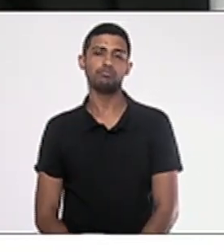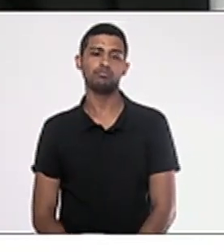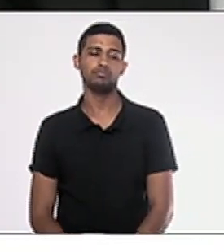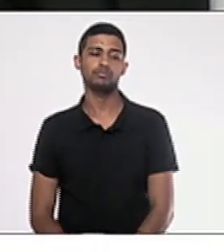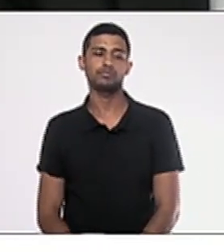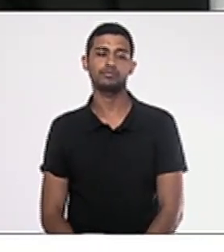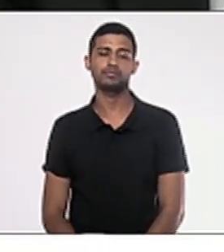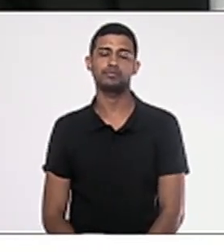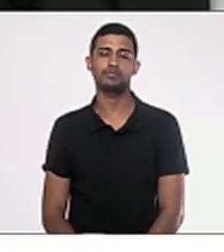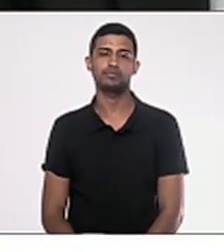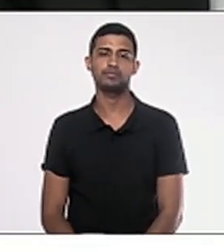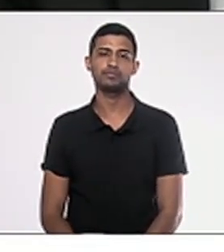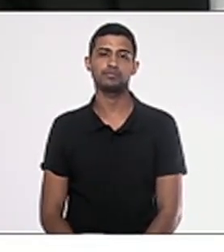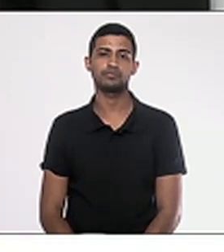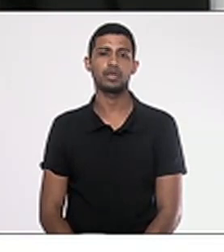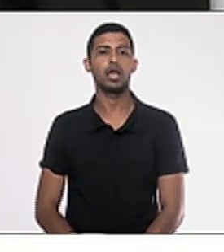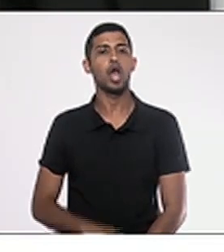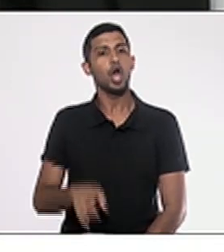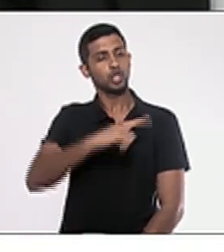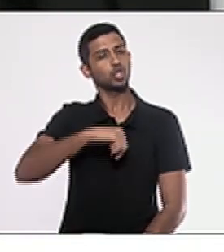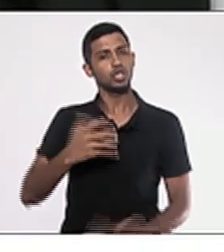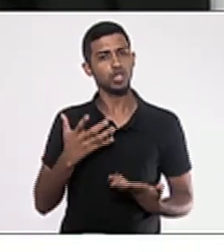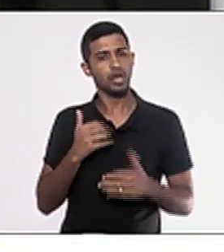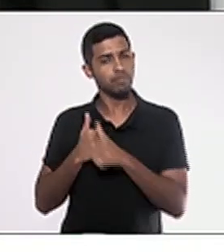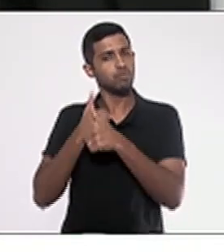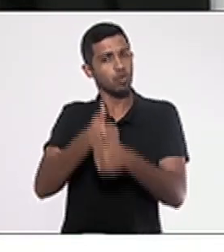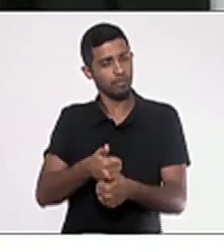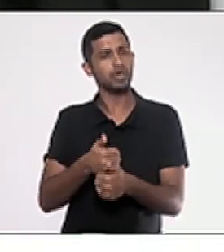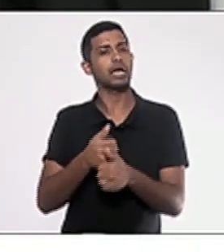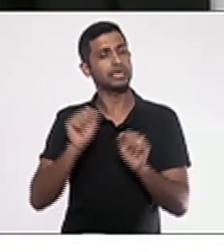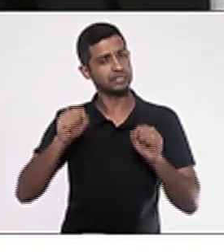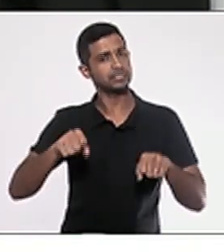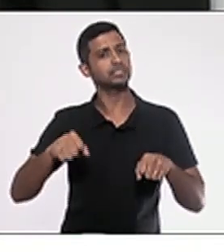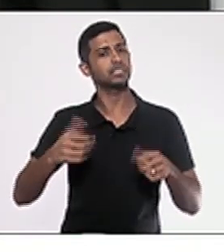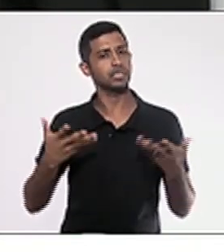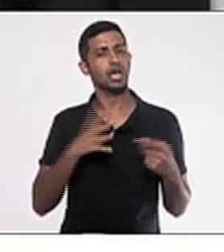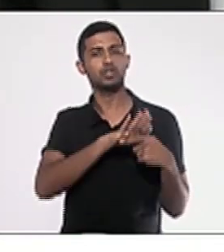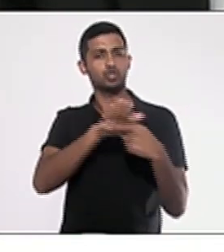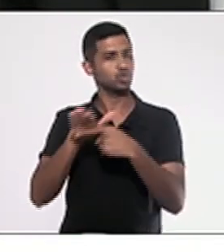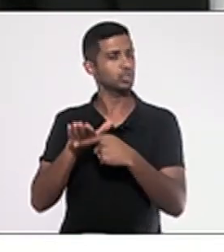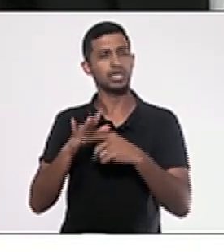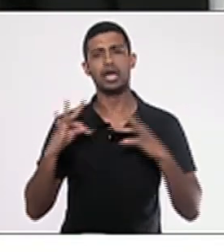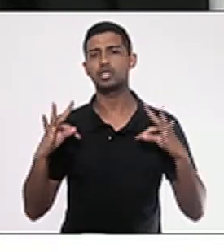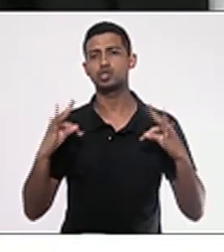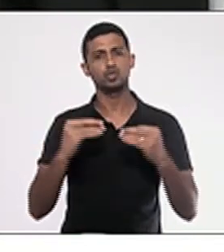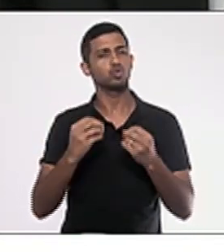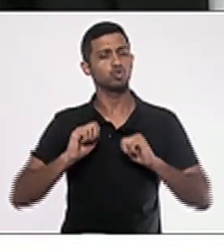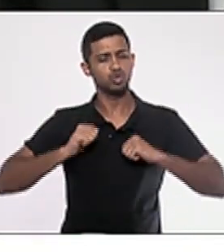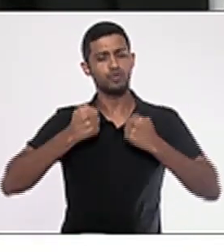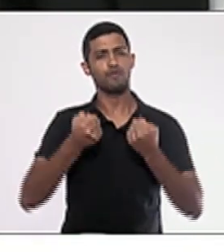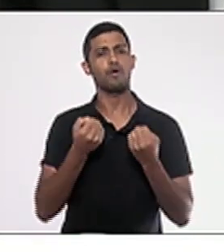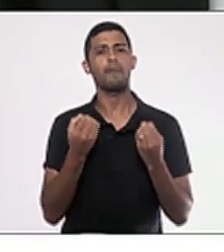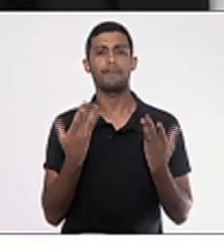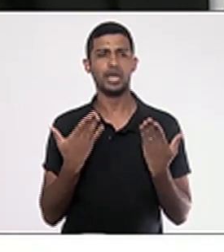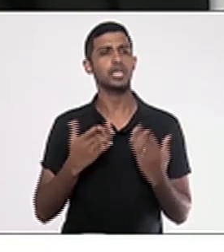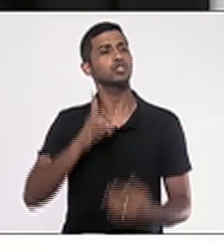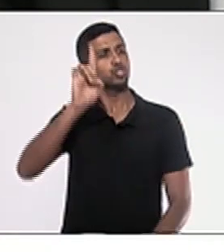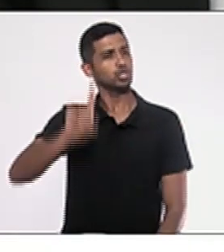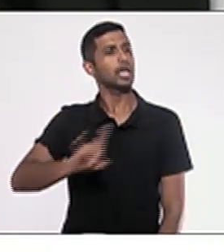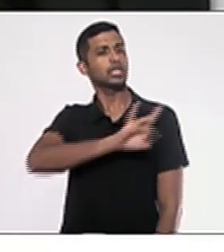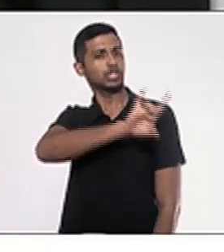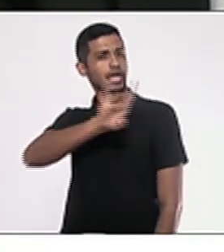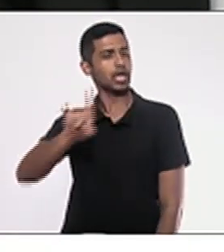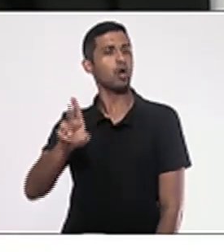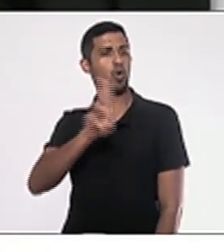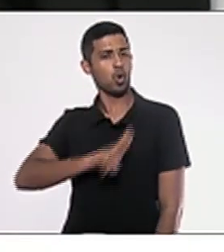gente gostaria de acompanhar sim e contribuir naquilo que for possível aqui com a comissão para efetivar o direito dos consumidores